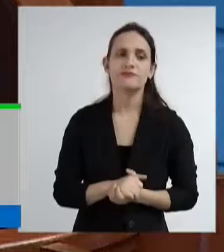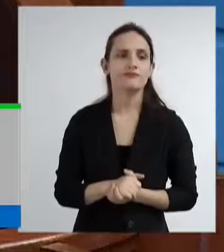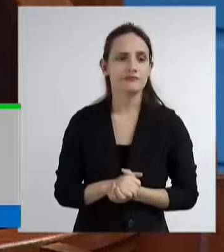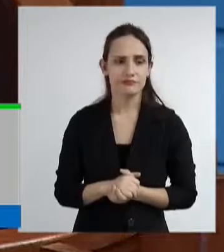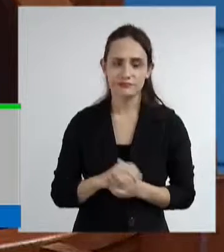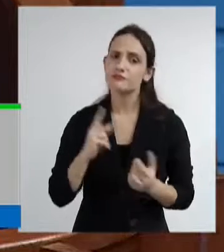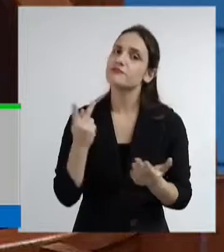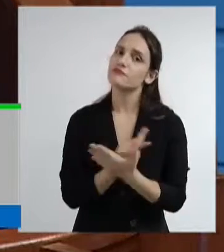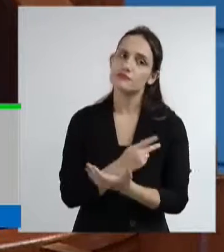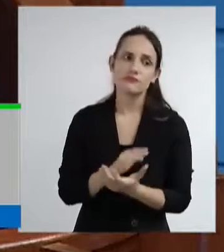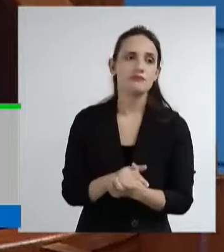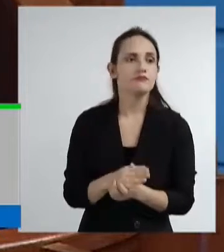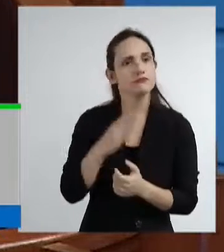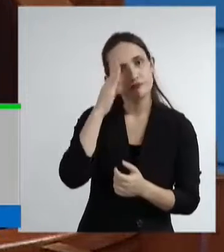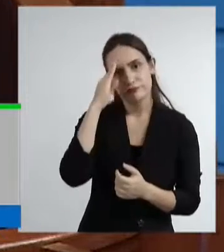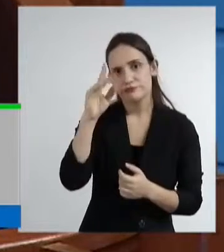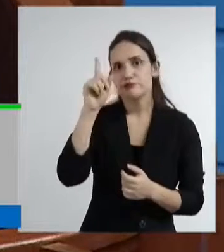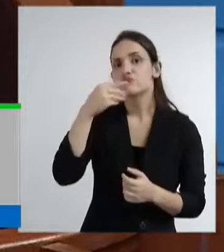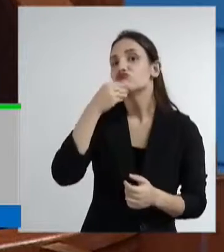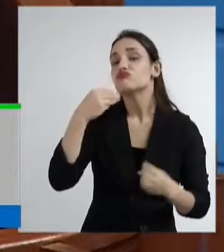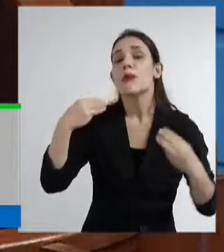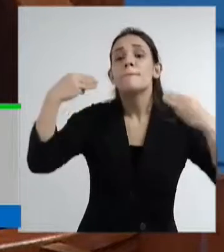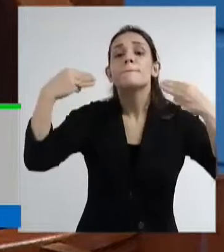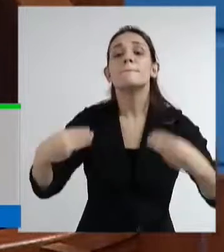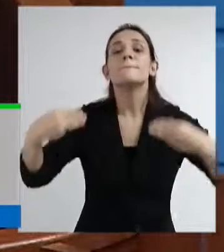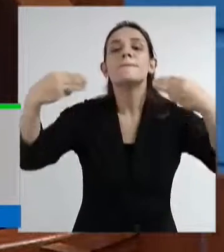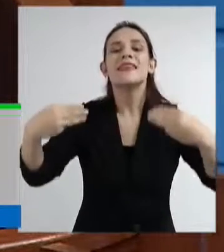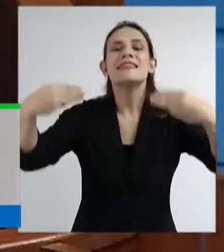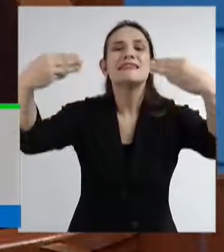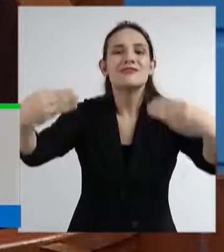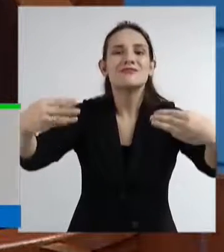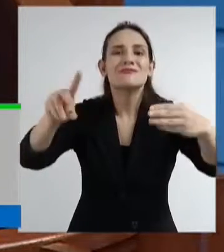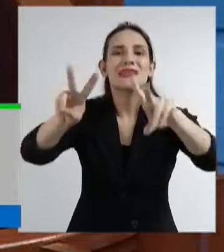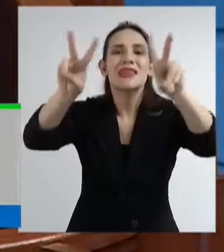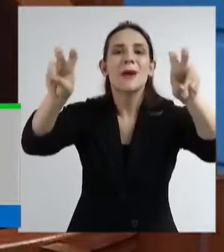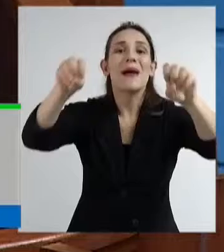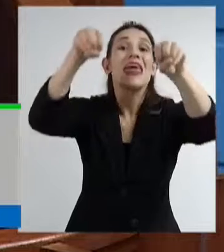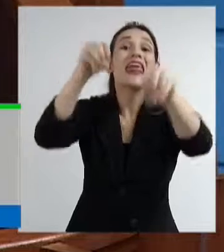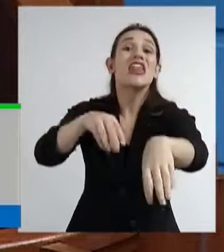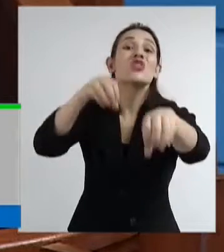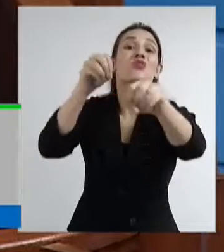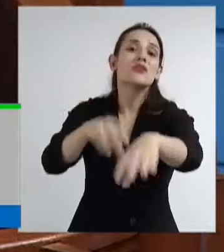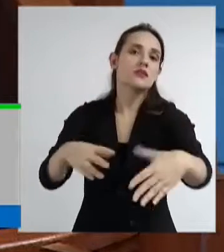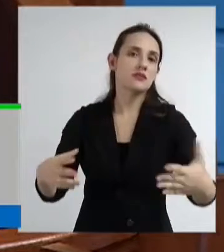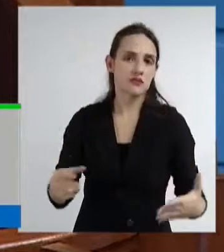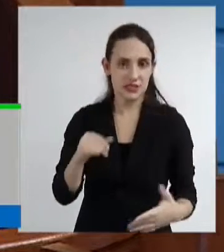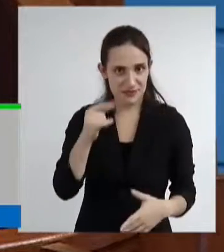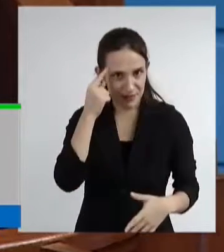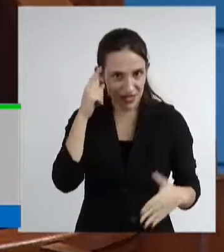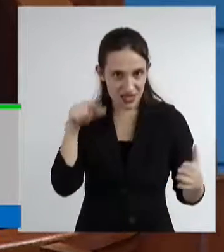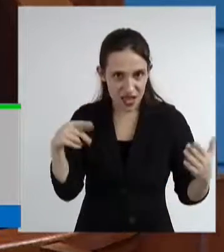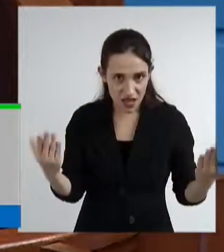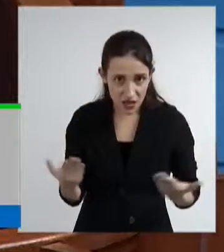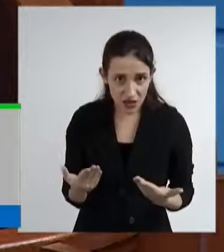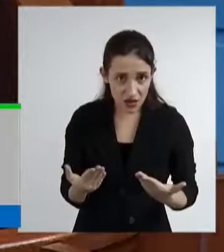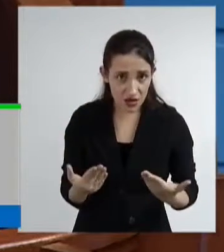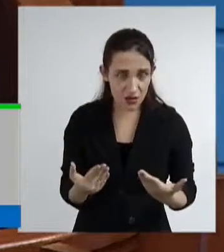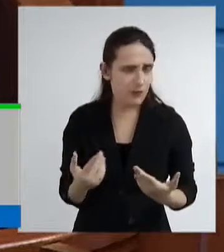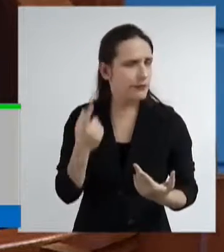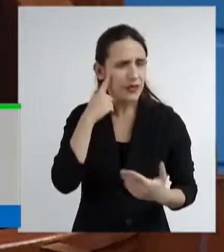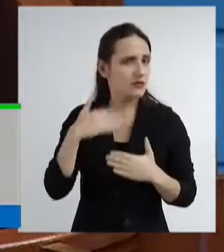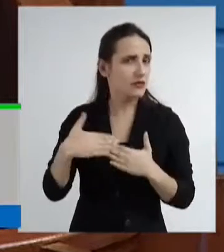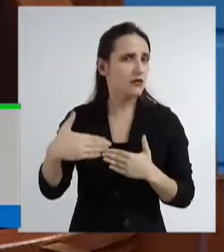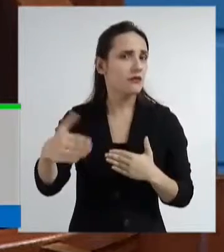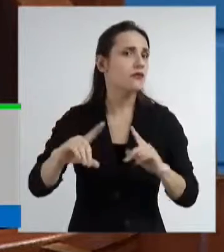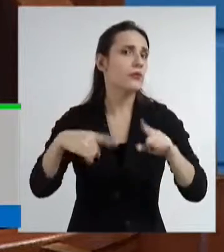repito, principalmente vindo de um ministro e da Educação. Se ele está pensando assim a nosso respeito,